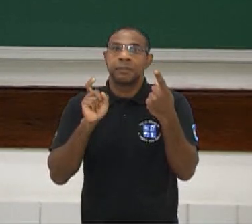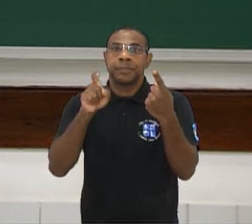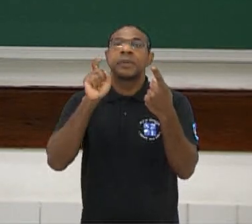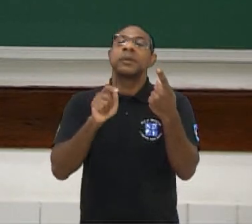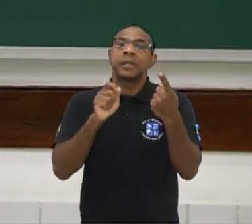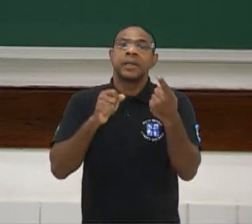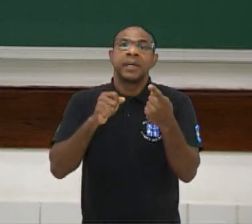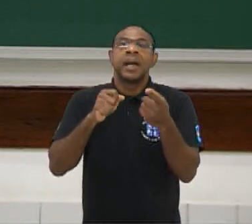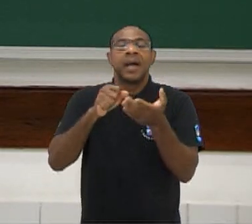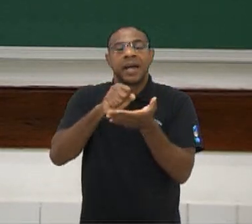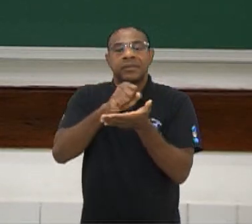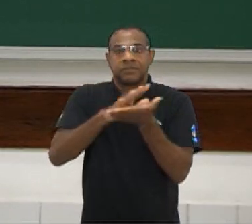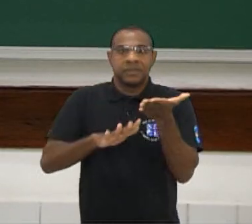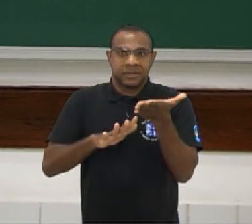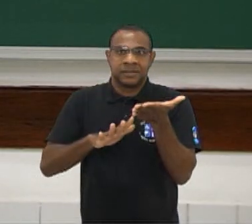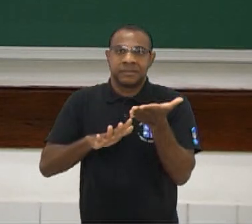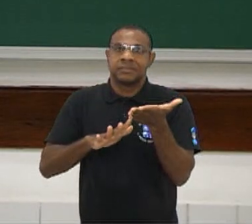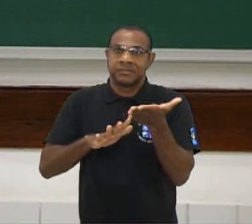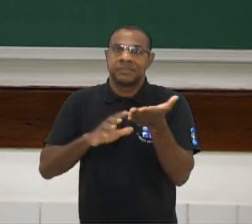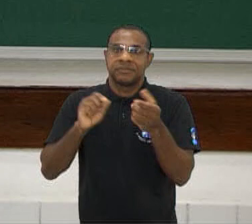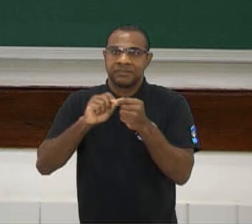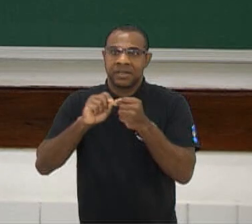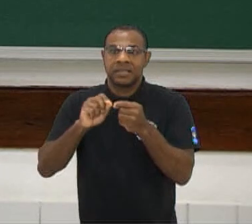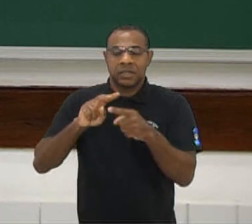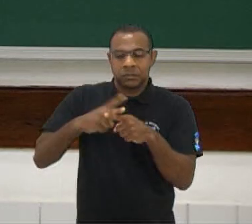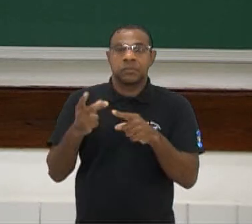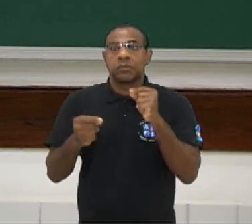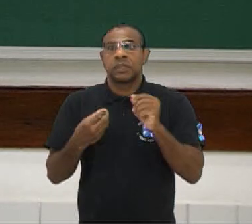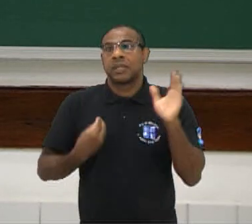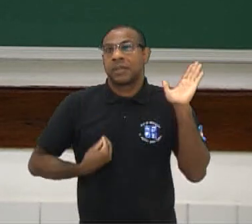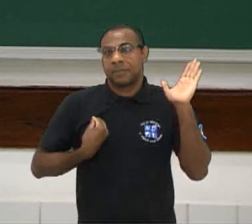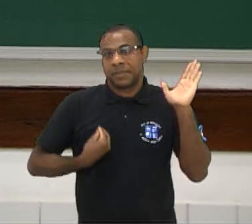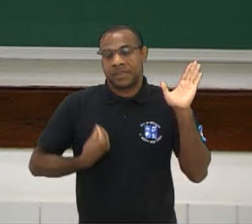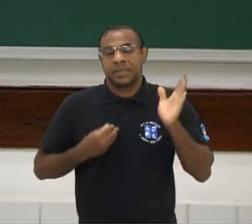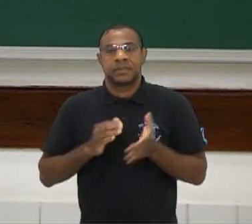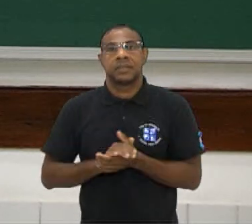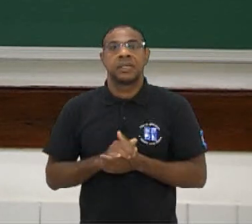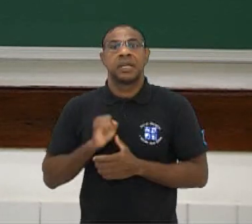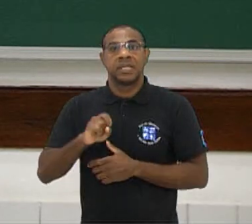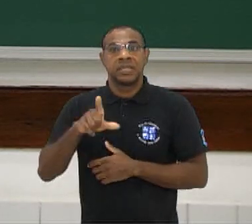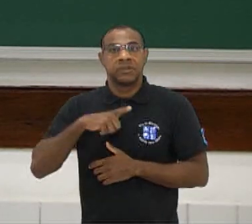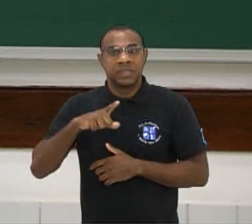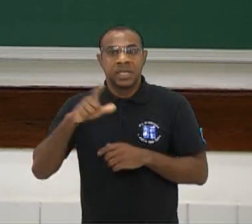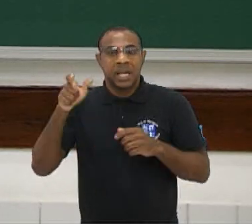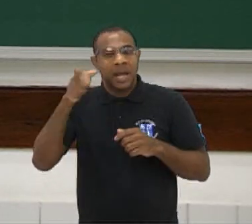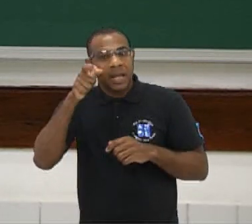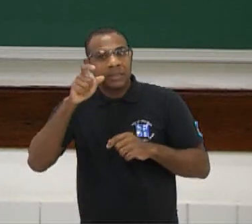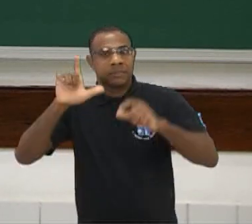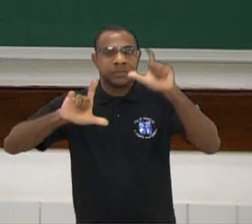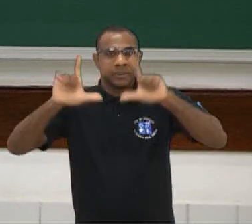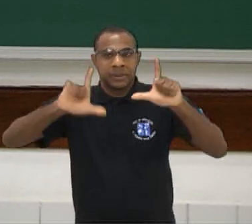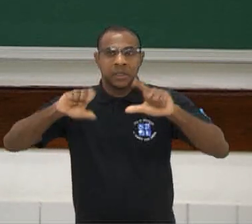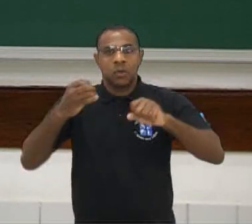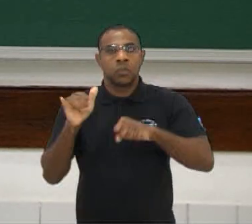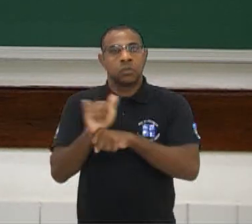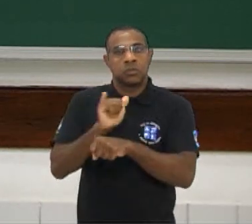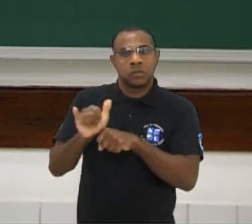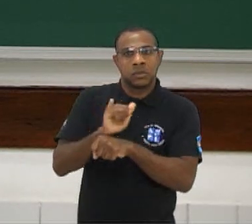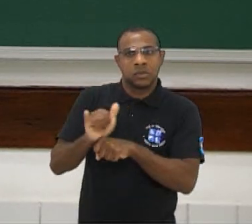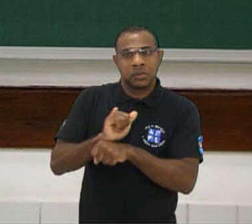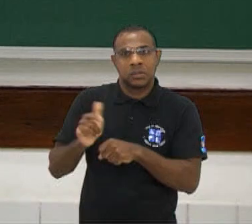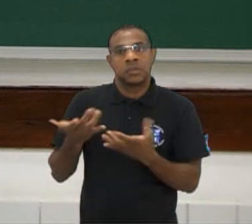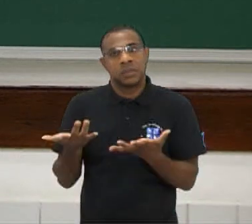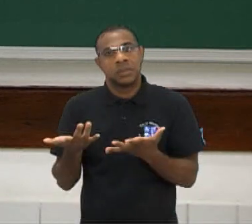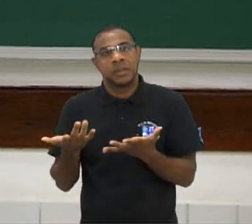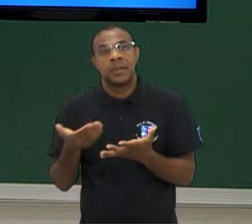a presença de vocês. E se você não tem acesso a esse Class, está assistindo as nossas aulas pelo YouTube ou pela